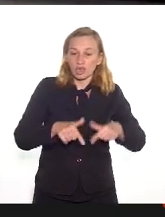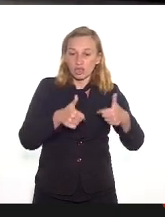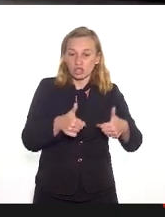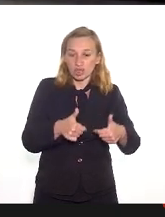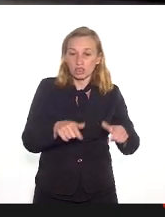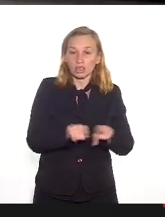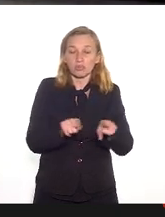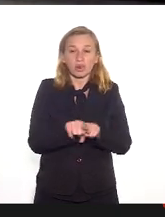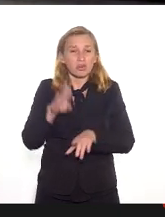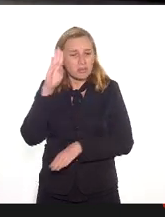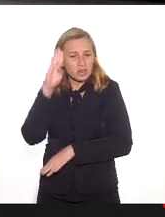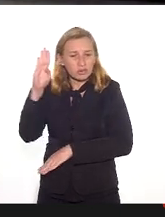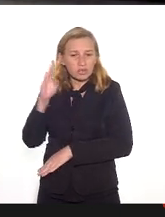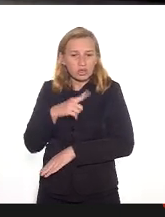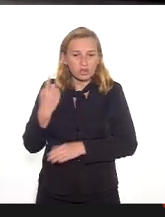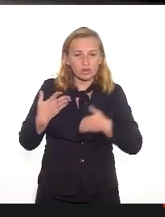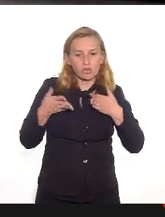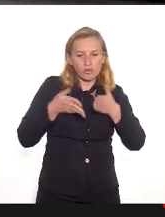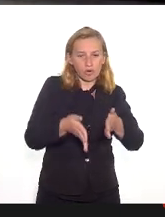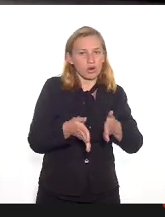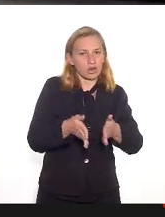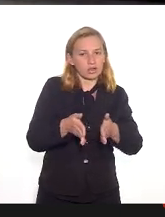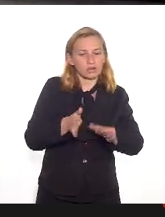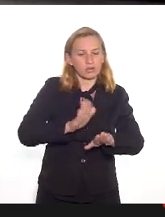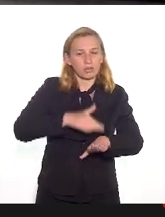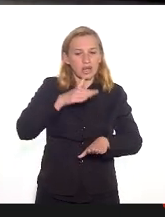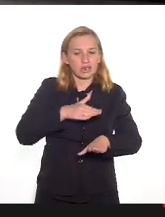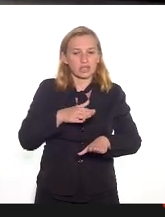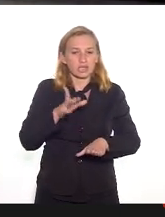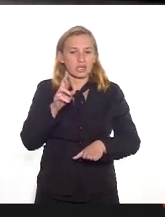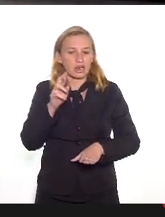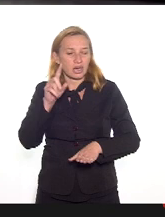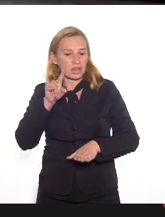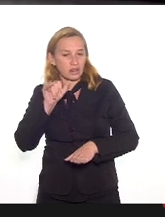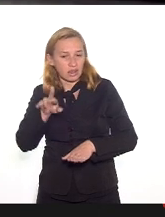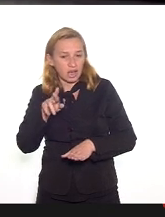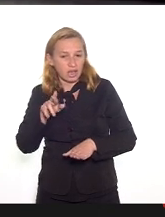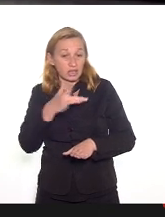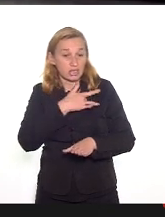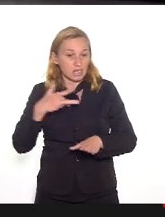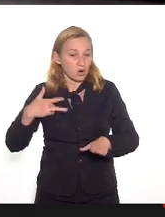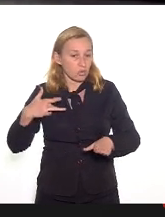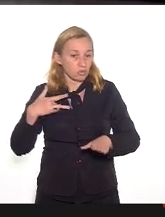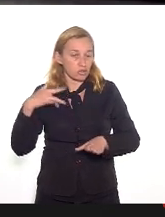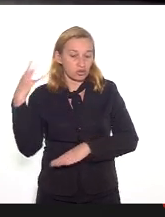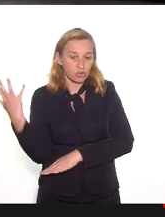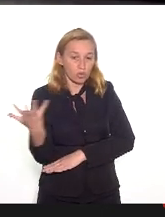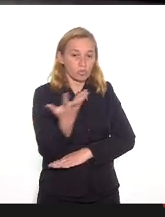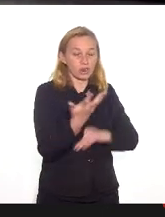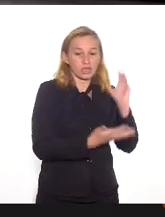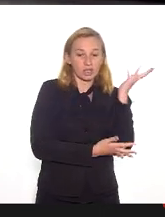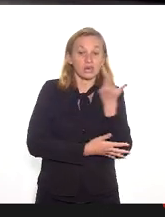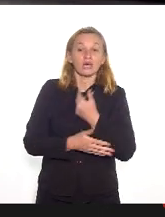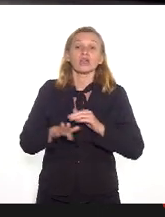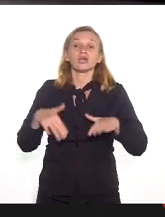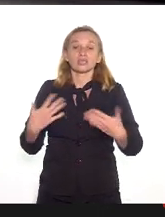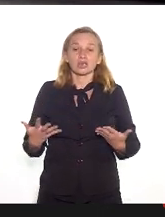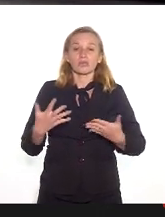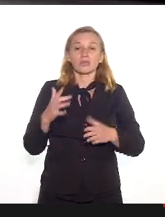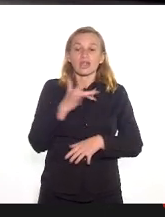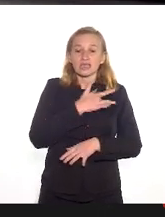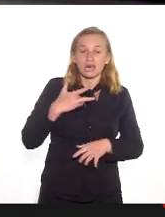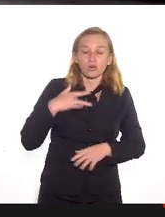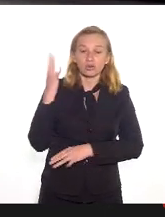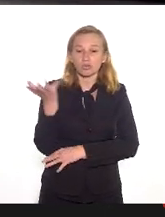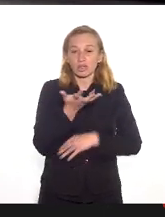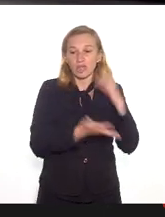principalmente com uma que nós estamos focando muito, está muito no nosso radar, que é a questão da saúde ambiental. Né? Então, a saúde ambiental ela